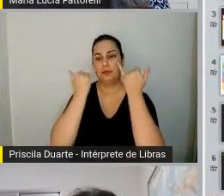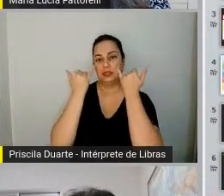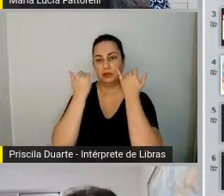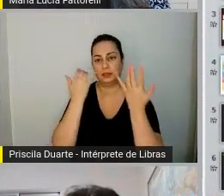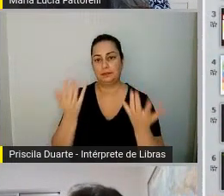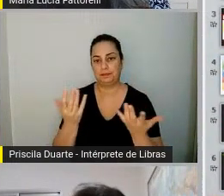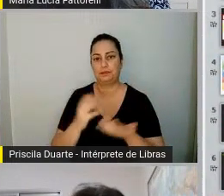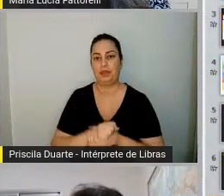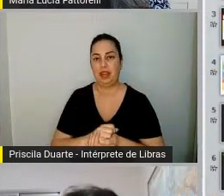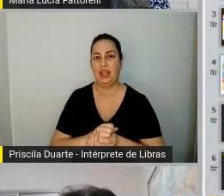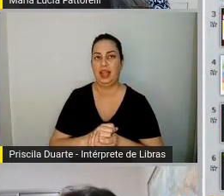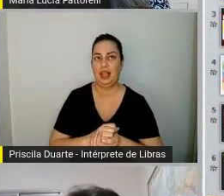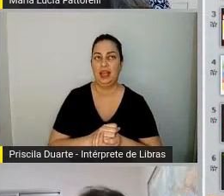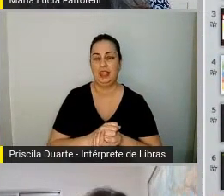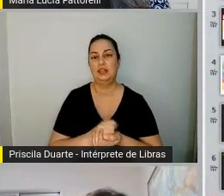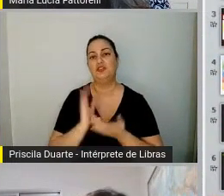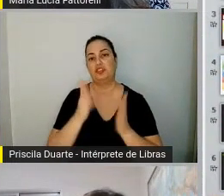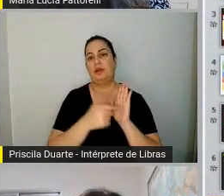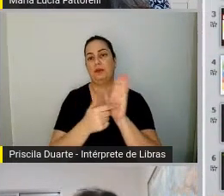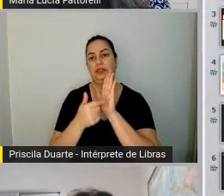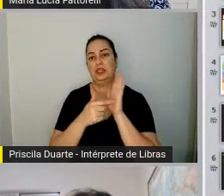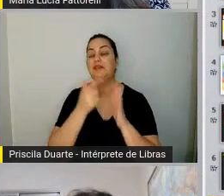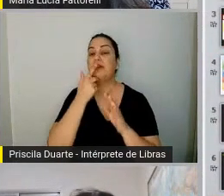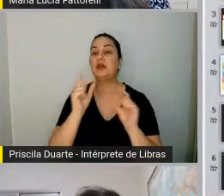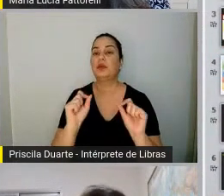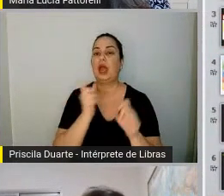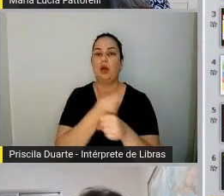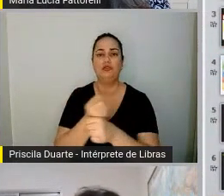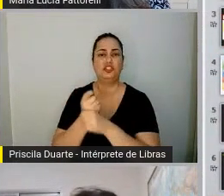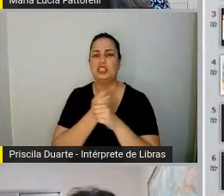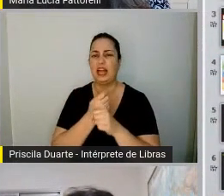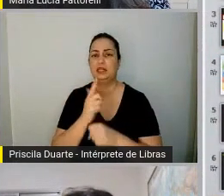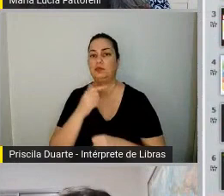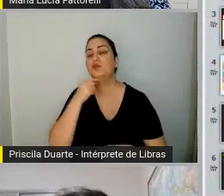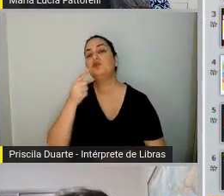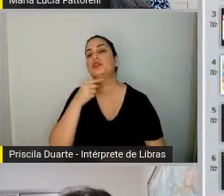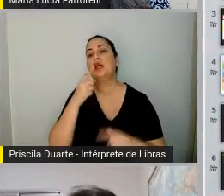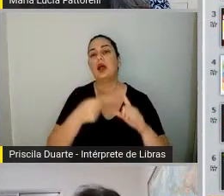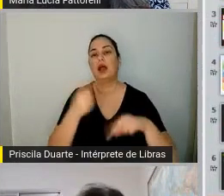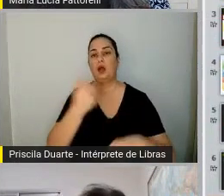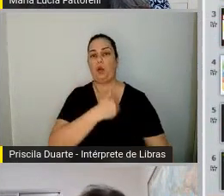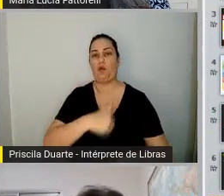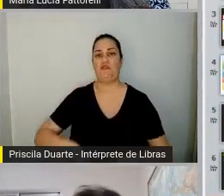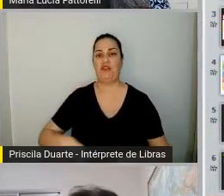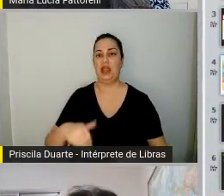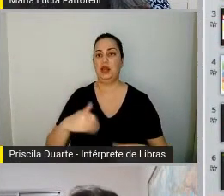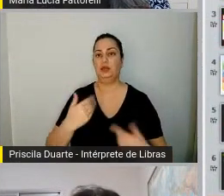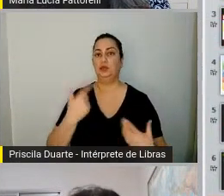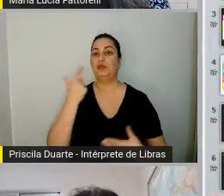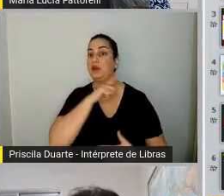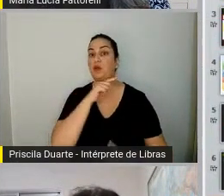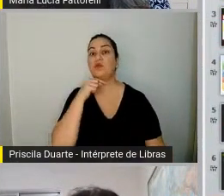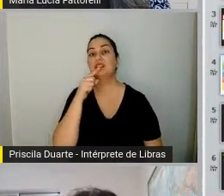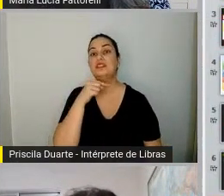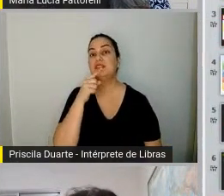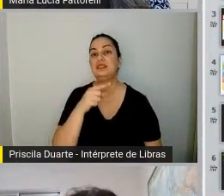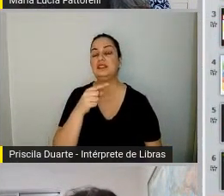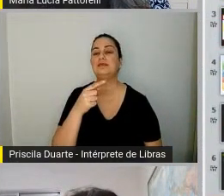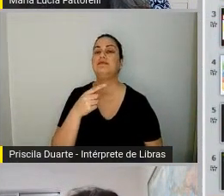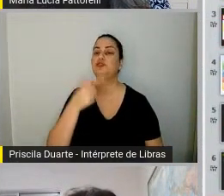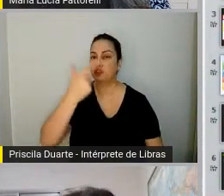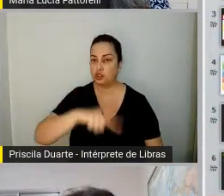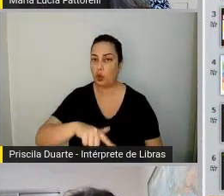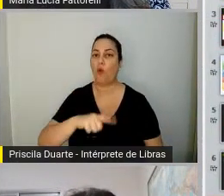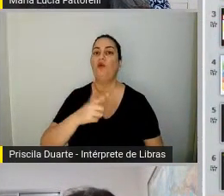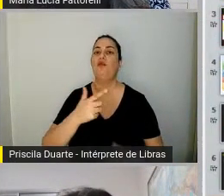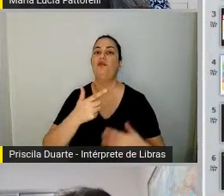é impossível, se fizer vai haver fuga de capitais e o governo não vai ter mais acesso a financiamento e tal. Primeiro que a dívida